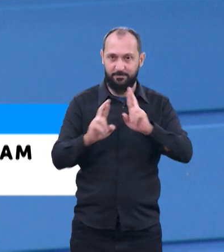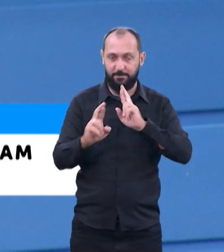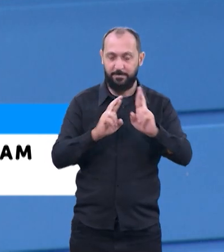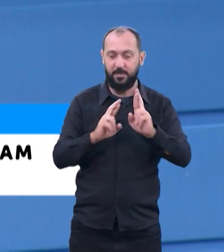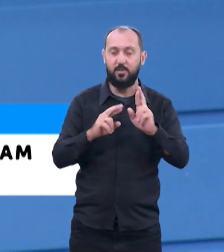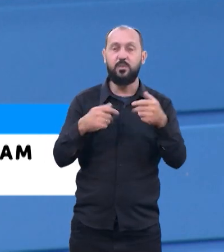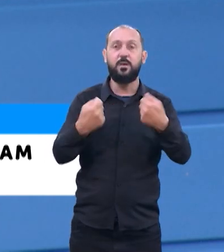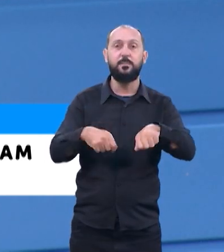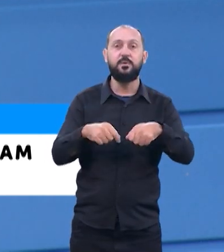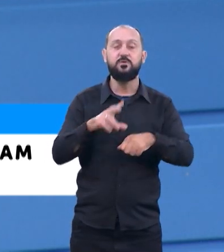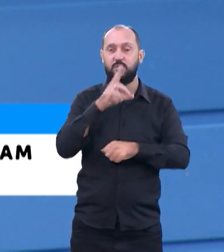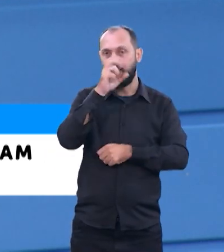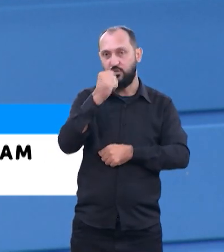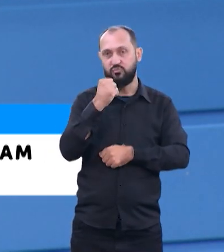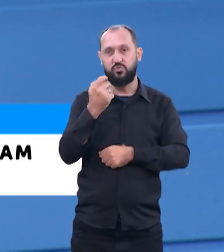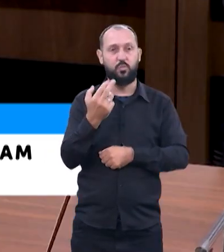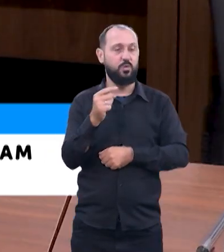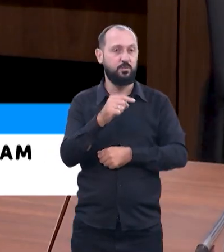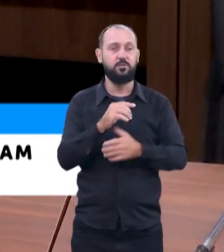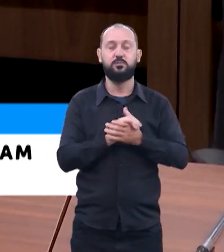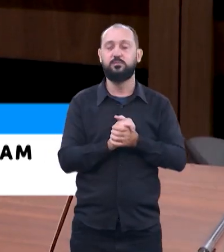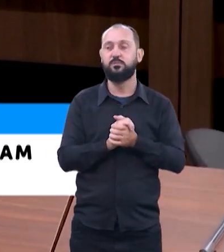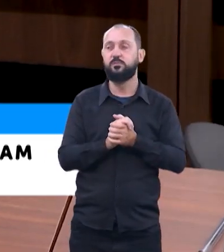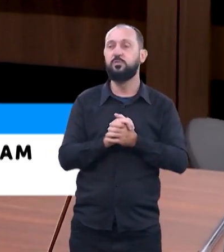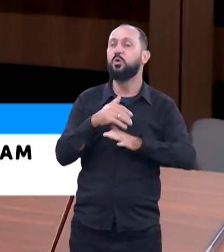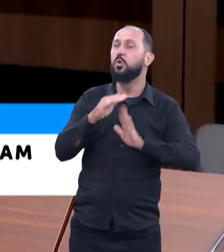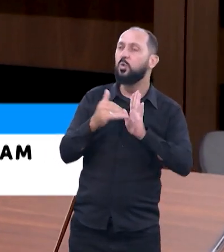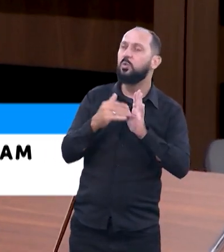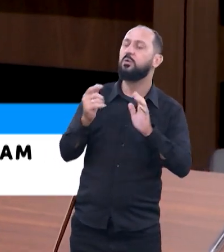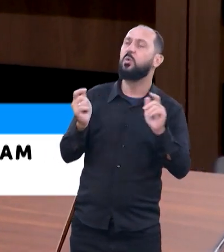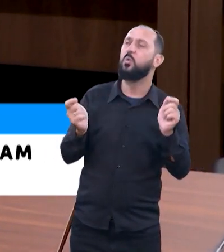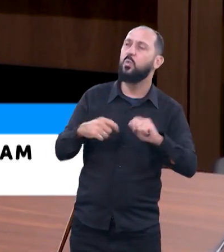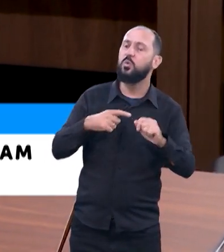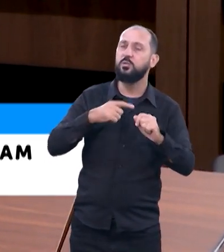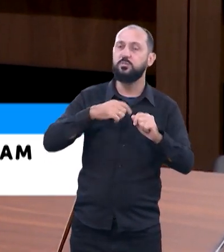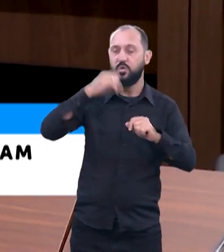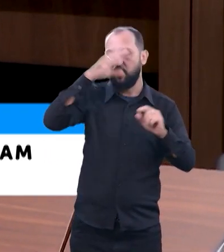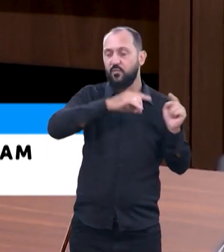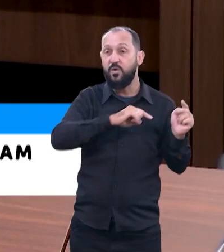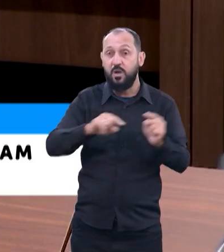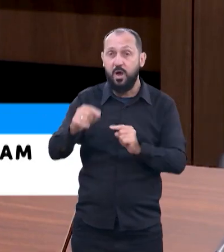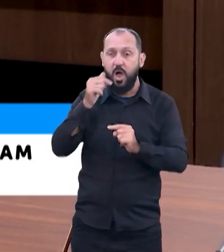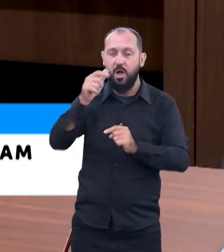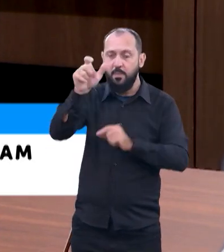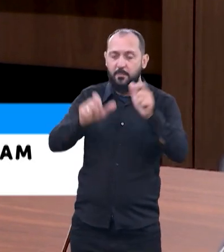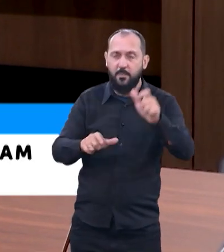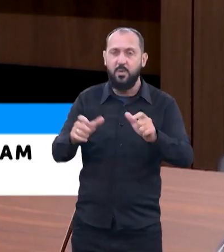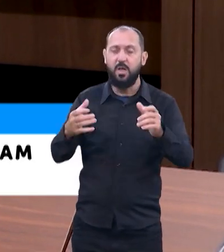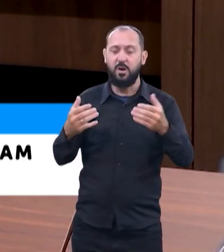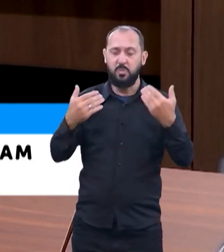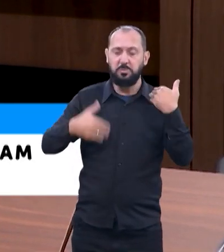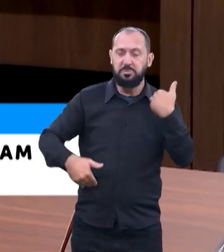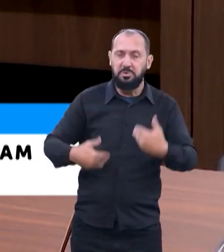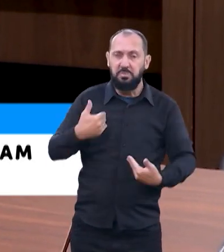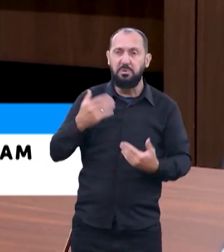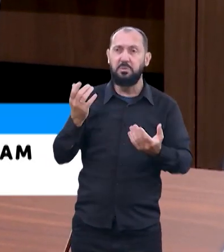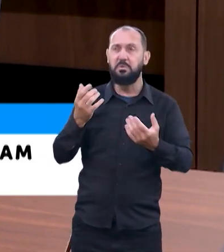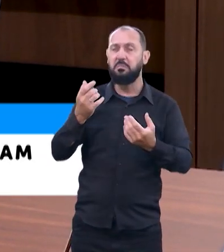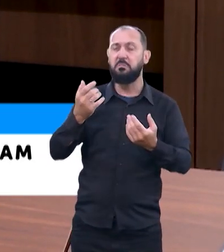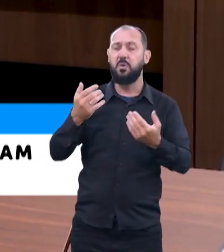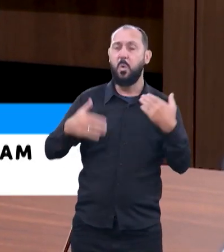responder a uma demanda tão brutal como essa. Tudo aquilo que possa de alguma forma agredir a mulher na sua integridade